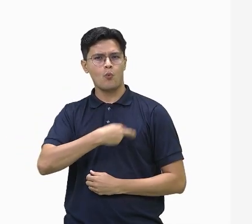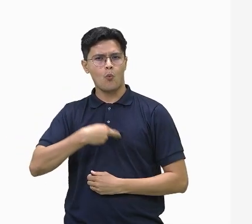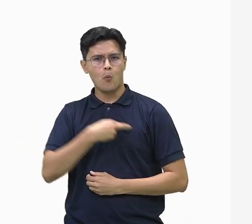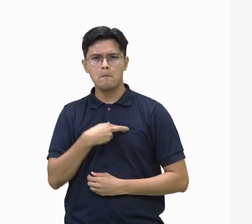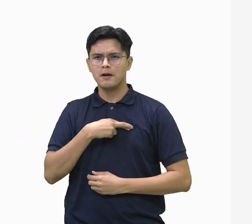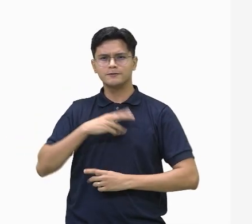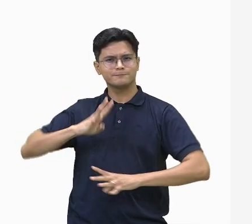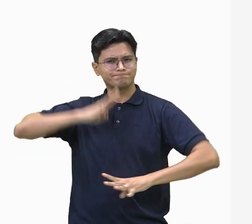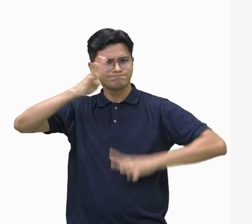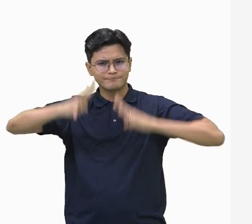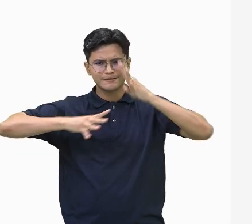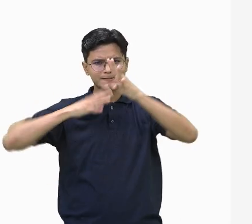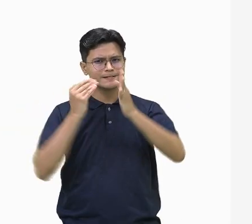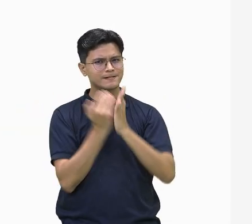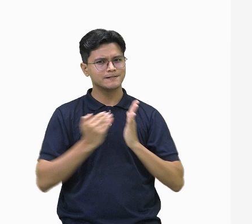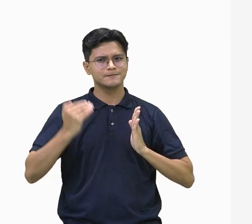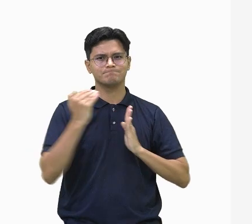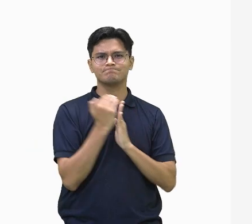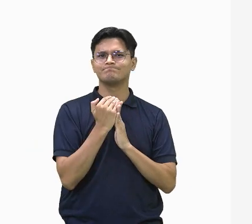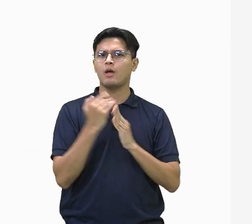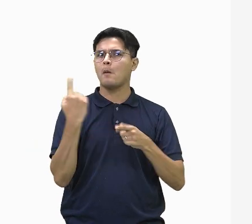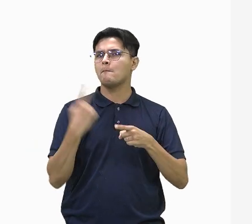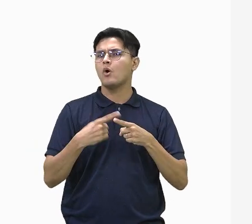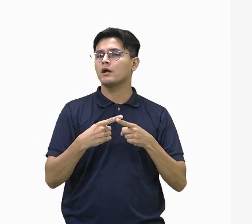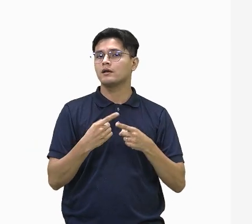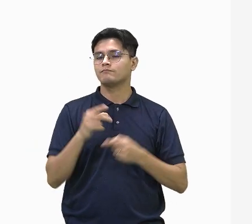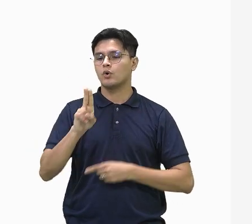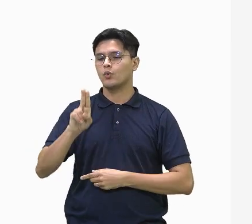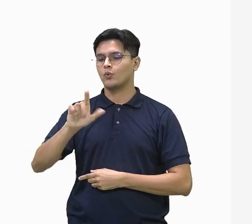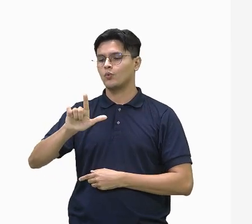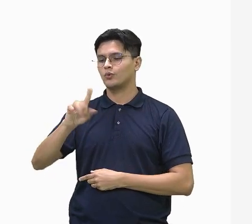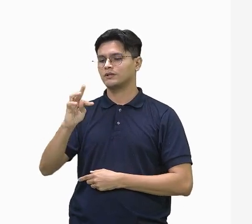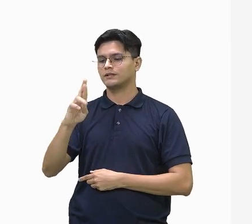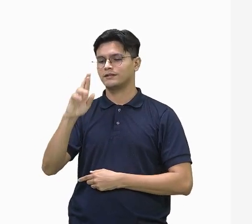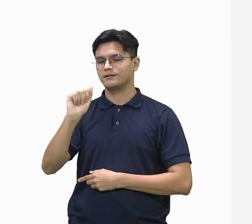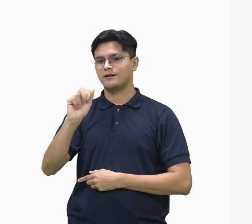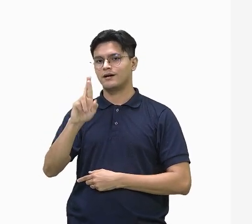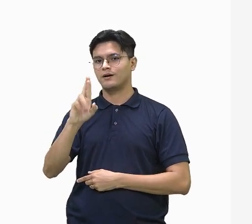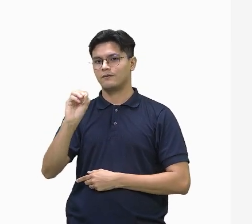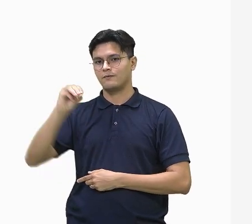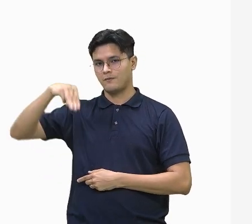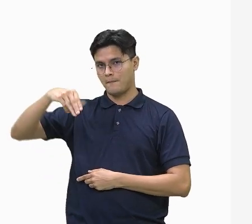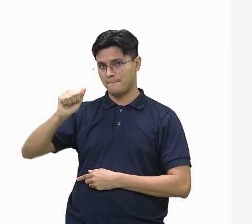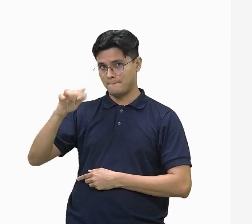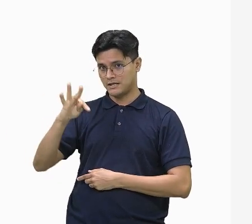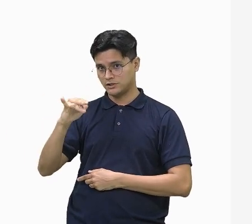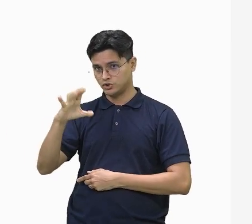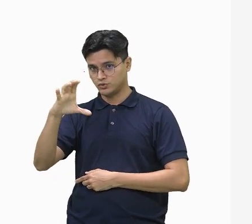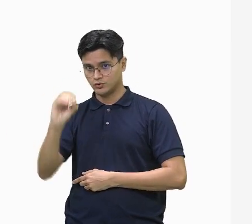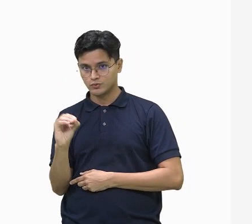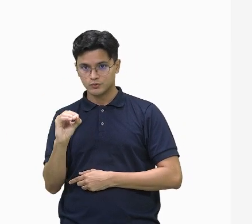excesso, porque é ultra romântico, tá? Temos ali a questão